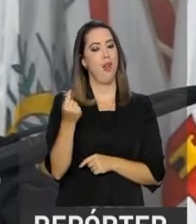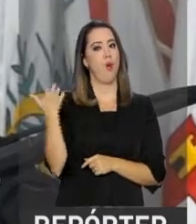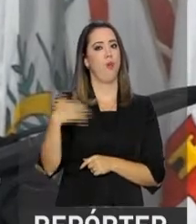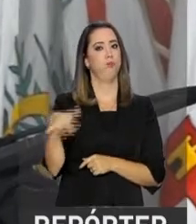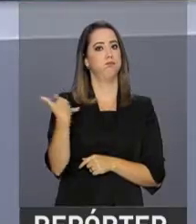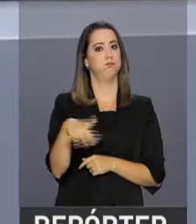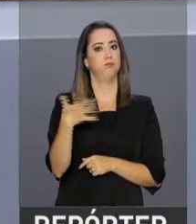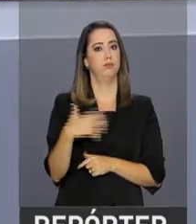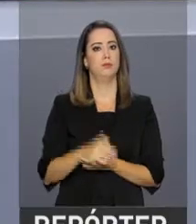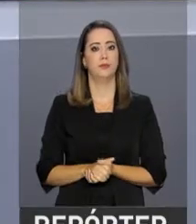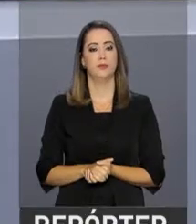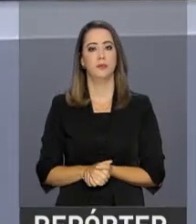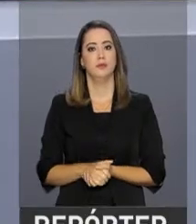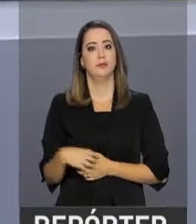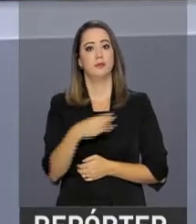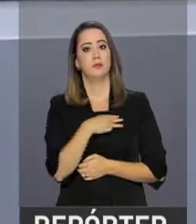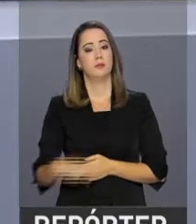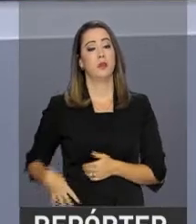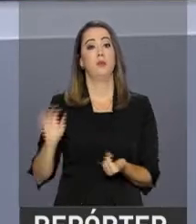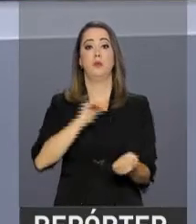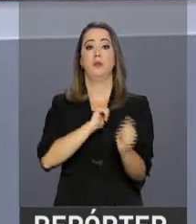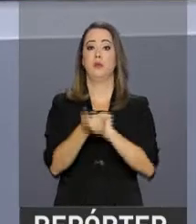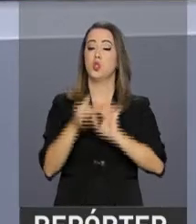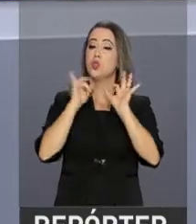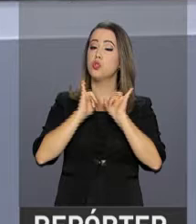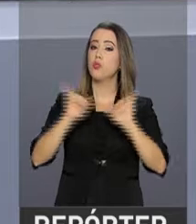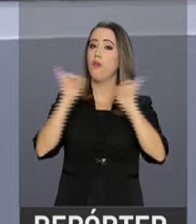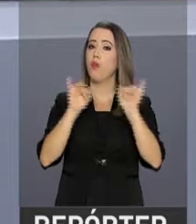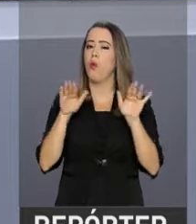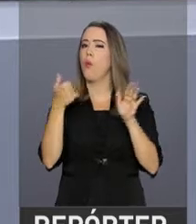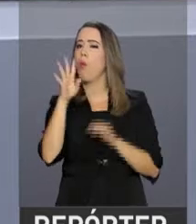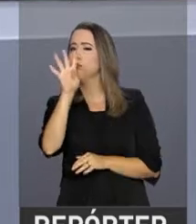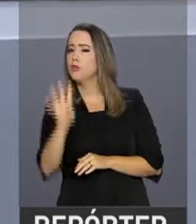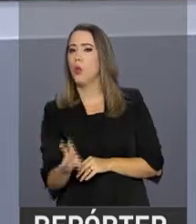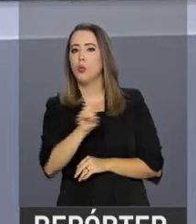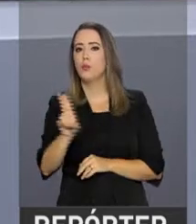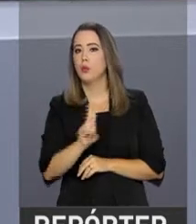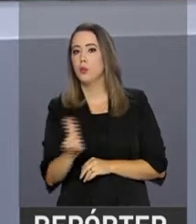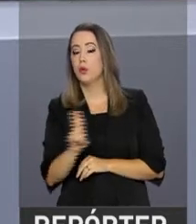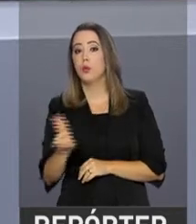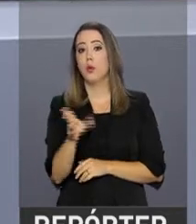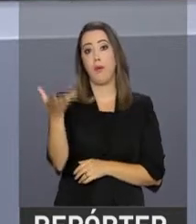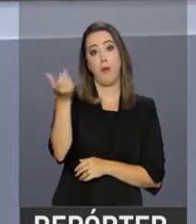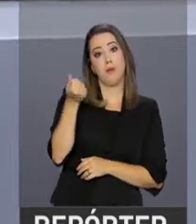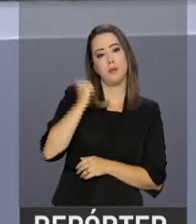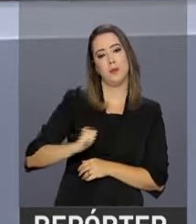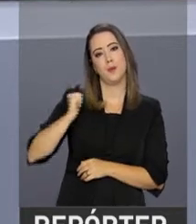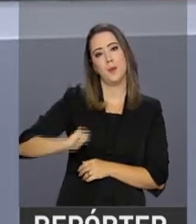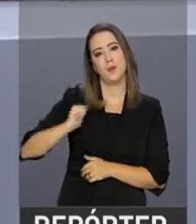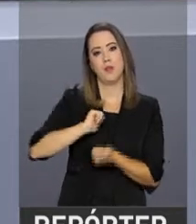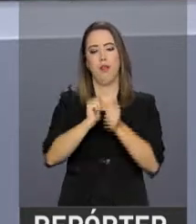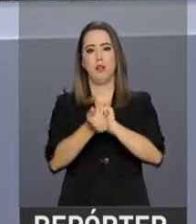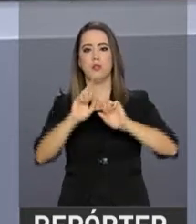elevado o ministério do esporte divulgou a lista dos atletas contemplados no programa bolsa-atleta nas diferentes categorias